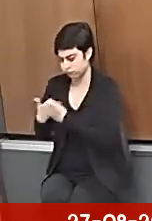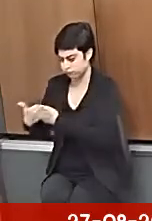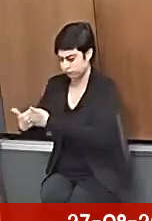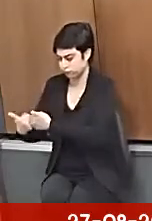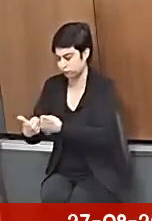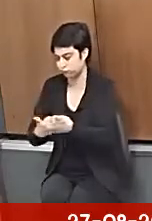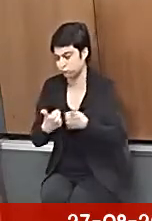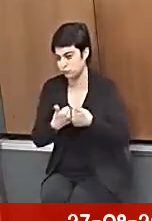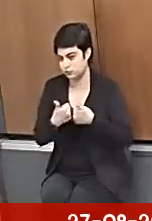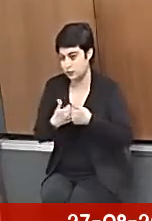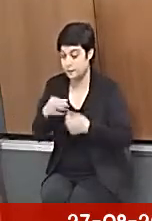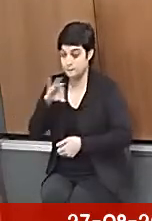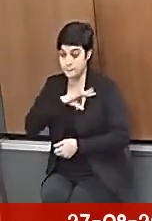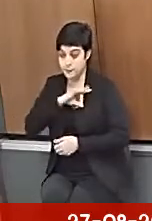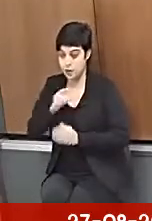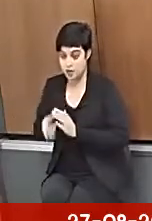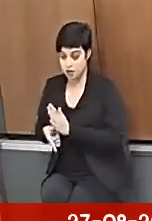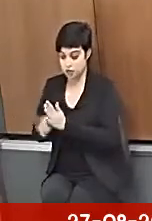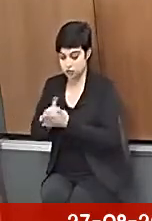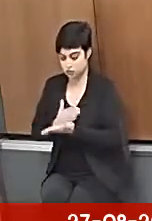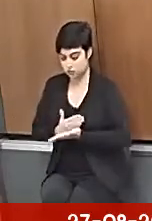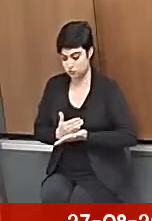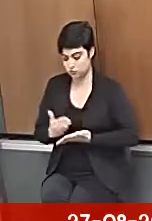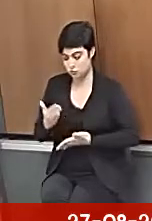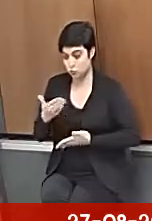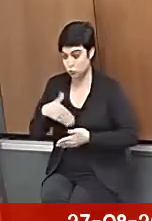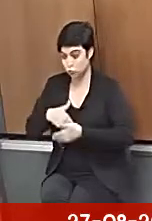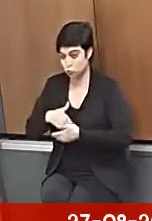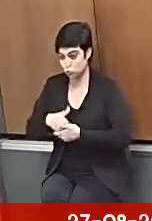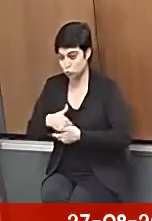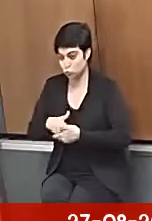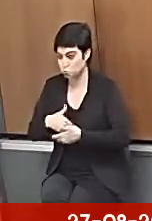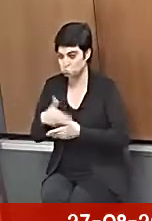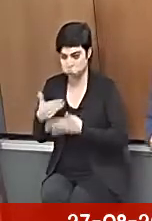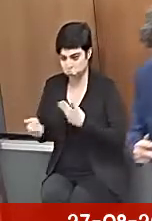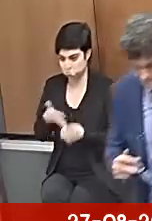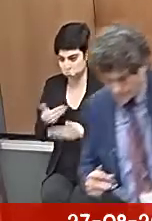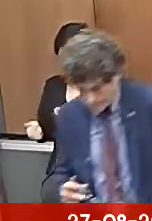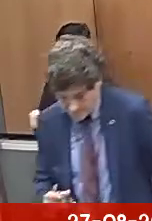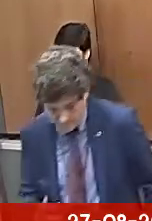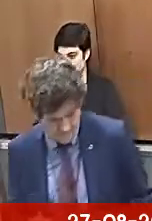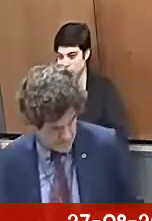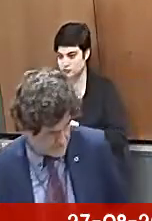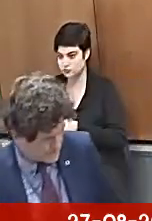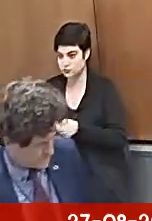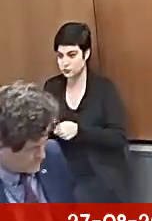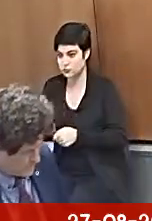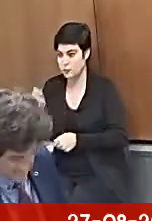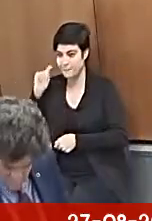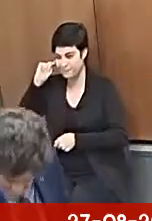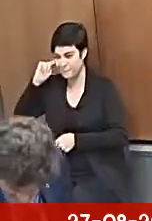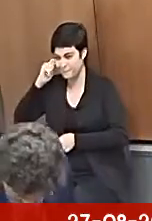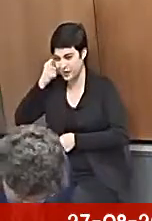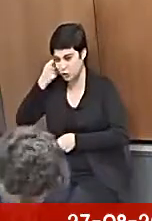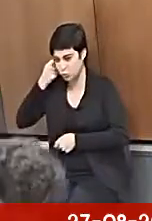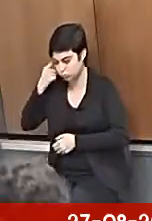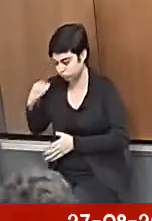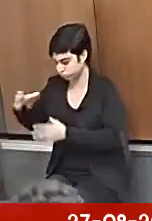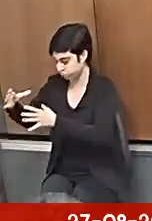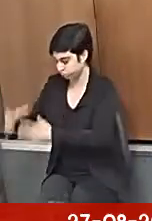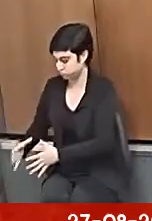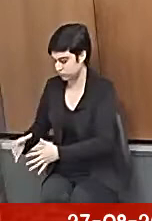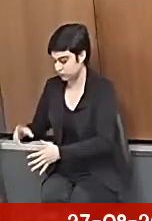antes de jogo é transmitir anti-jogo show ela vai colocar um saco plástico preto em cima